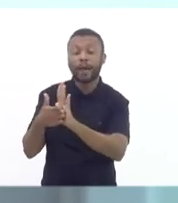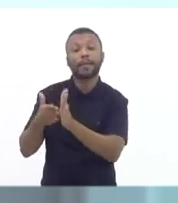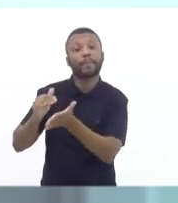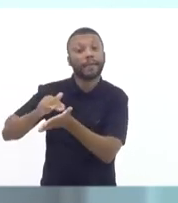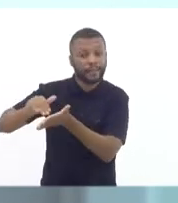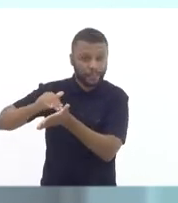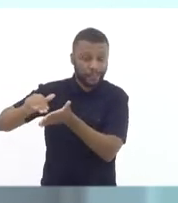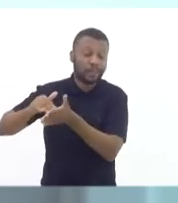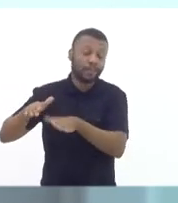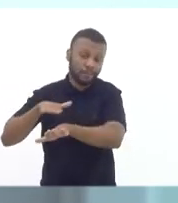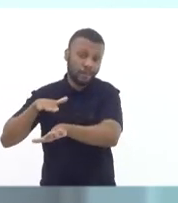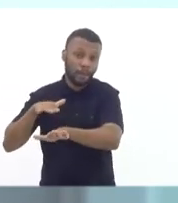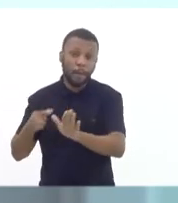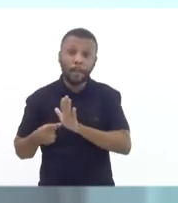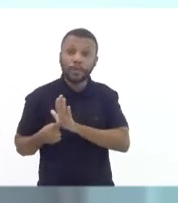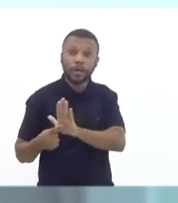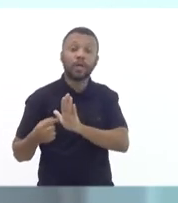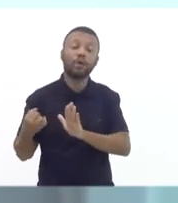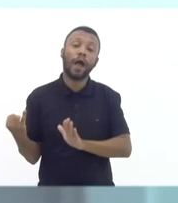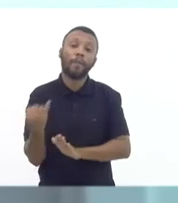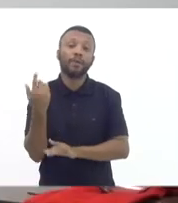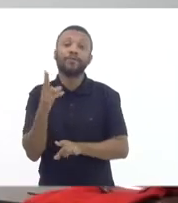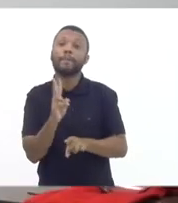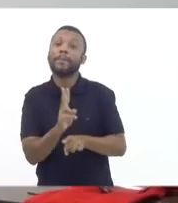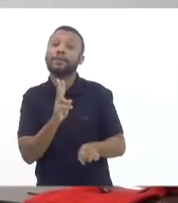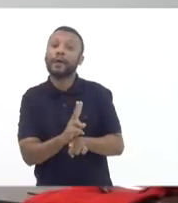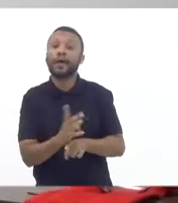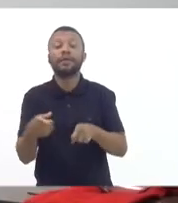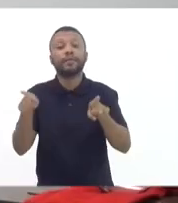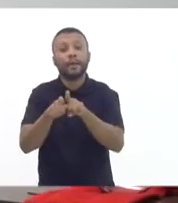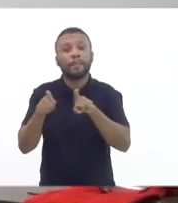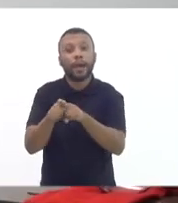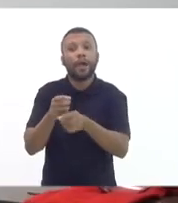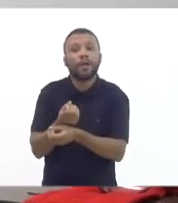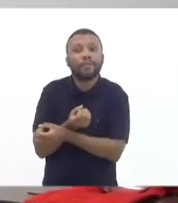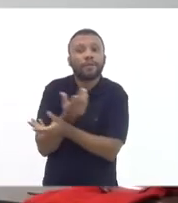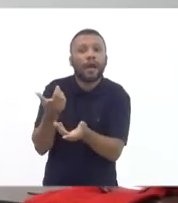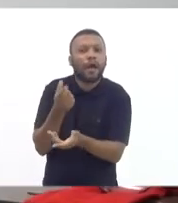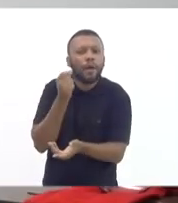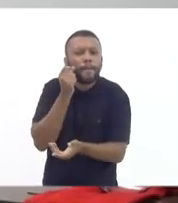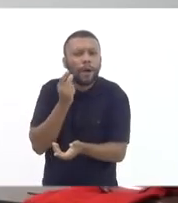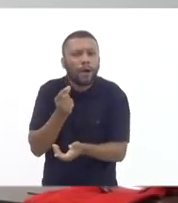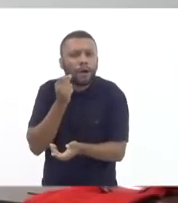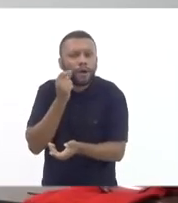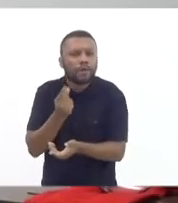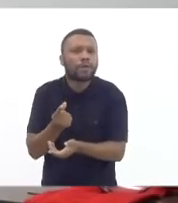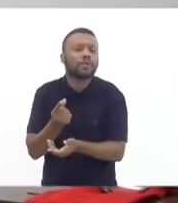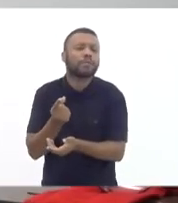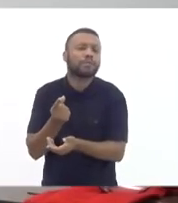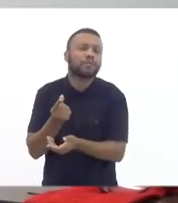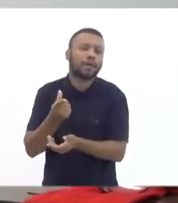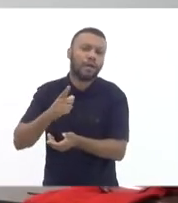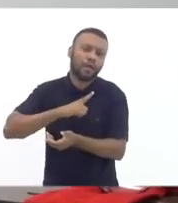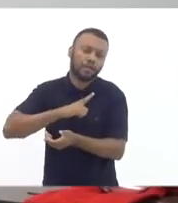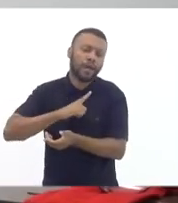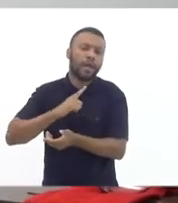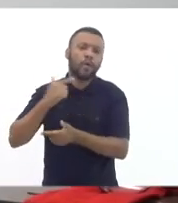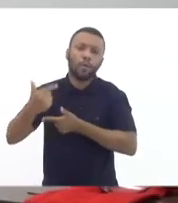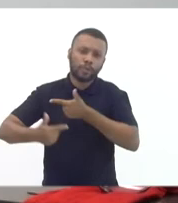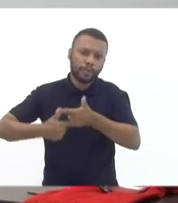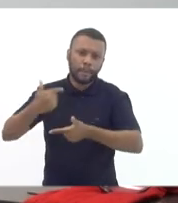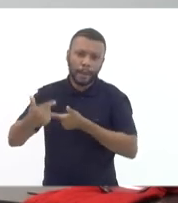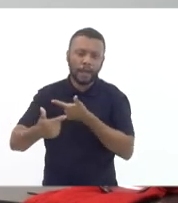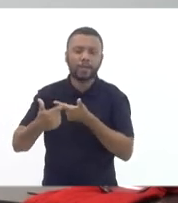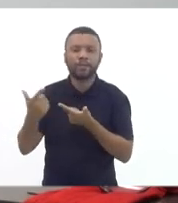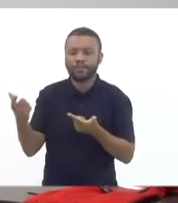a importância de preservar. Inclusive, aquela situação. Ofereci os meus gatis de ferro zincado. Eu tenho um trabalho de